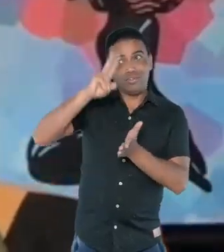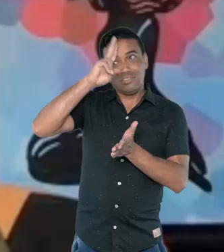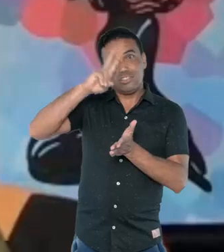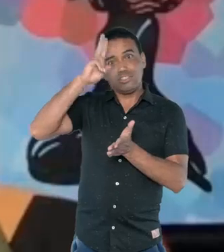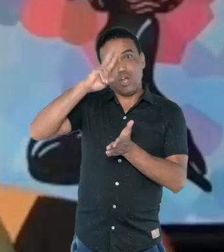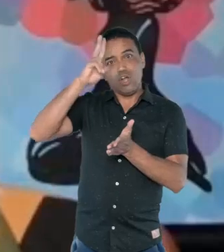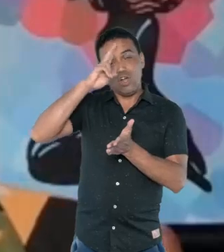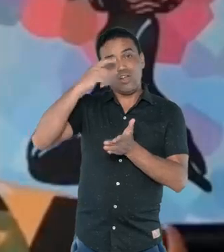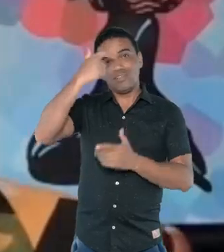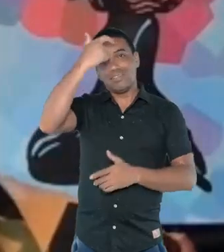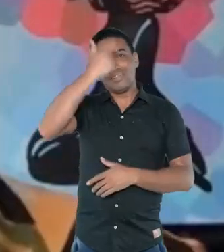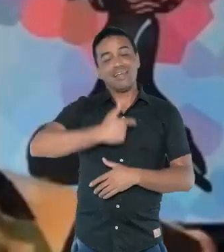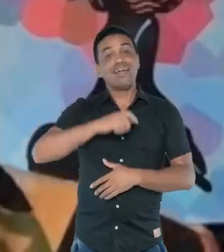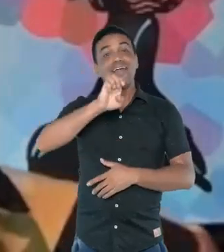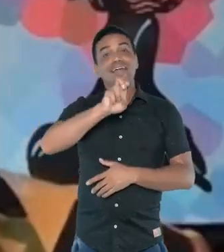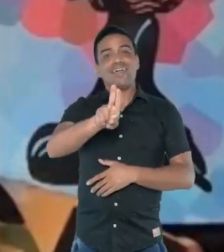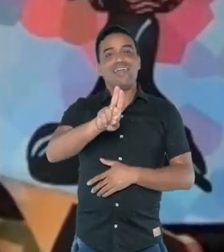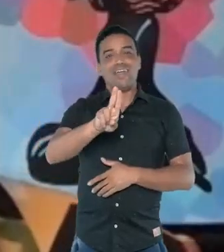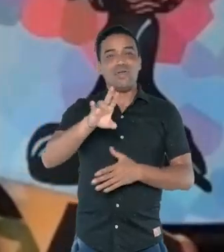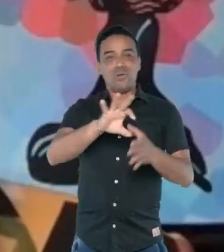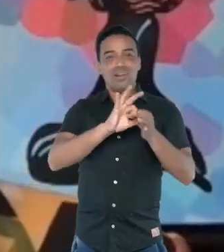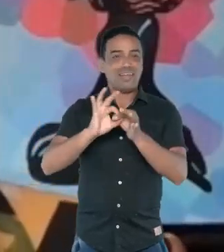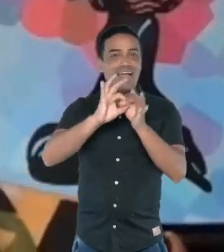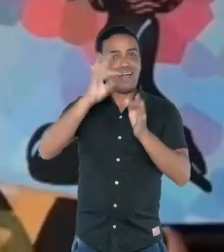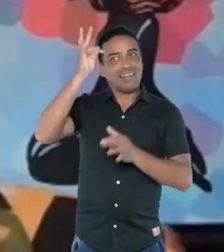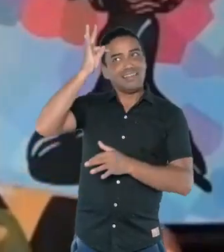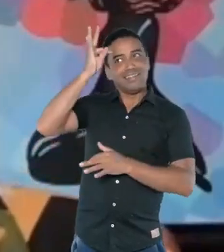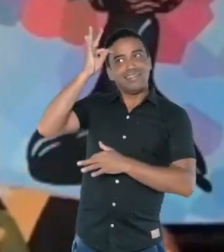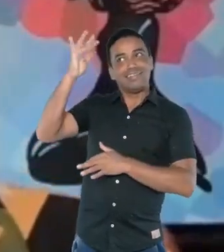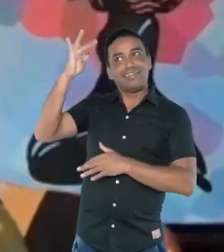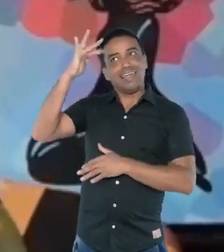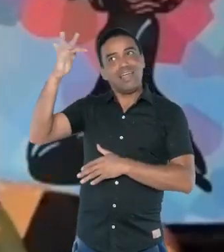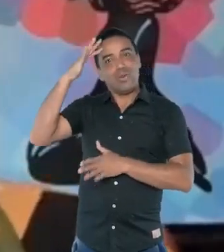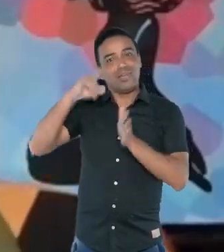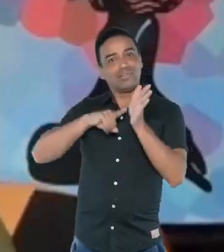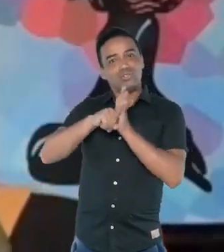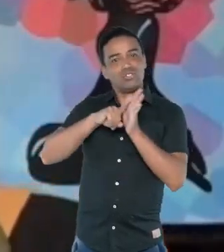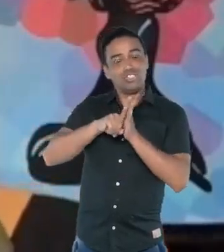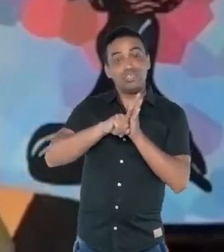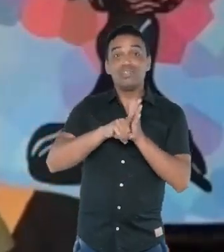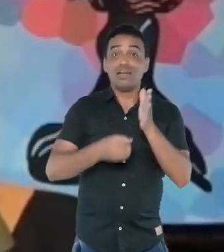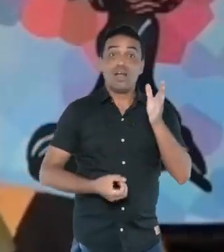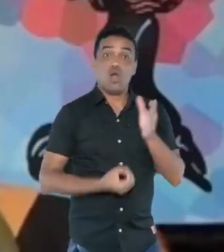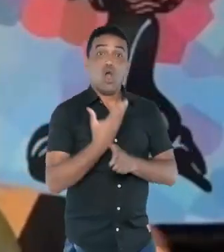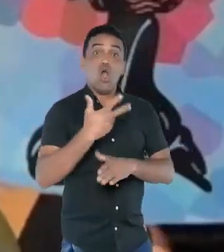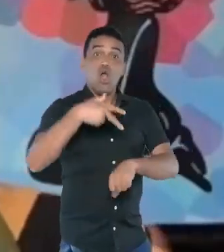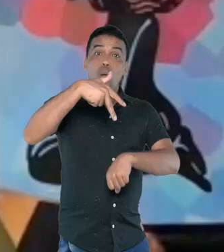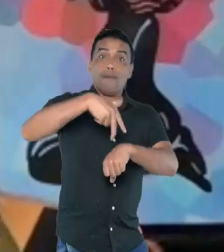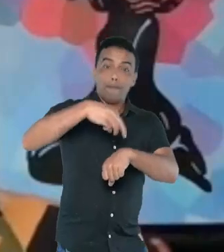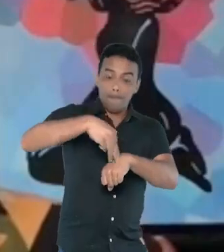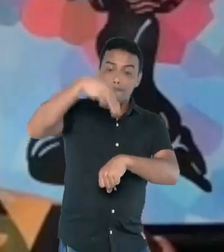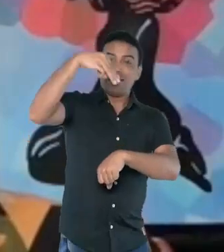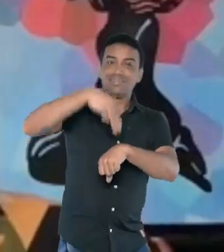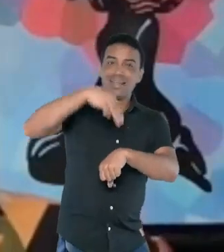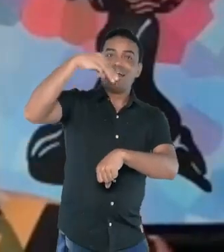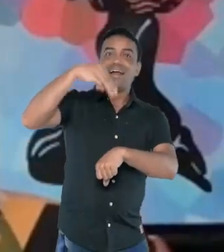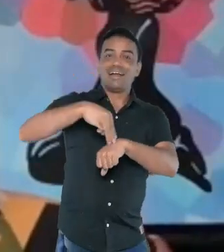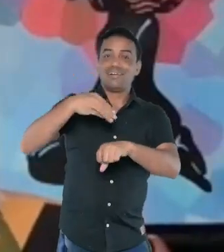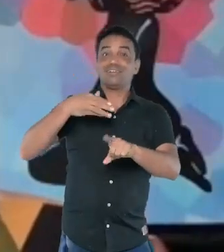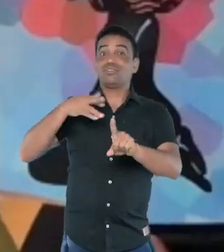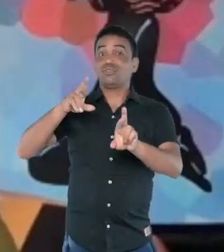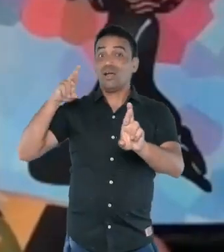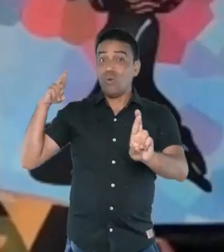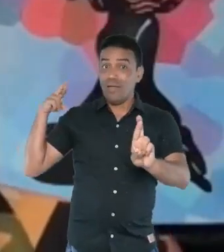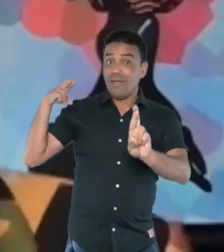em primeira pessoa, associado com essas teorias que formaram, por exemplo, no mestrado, junto com referências que